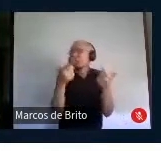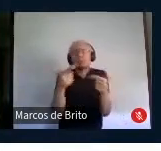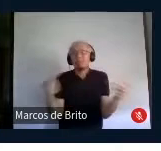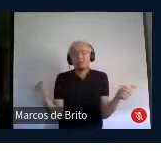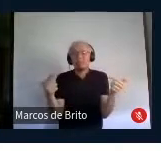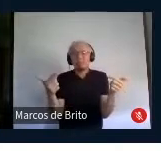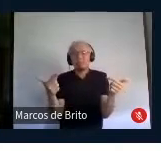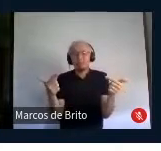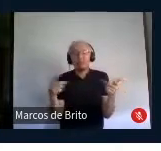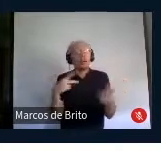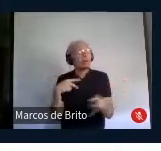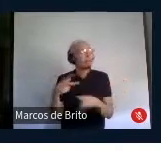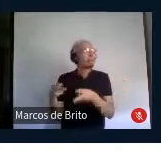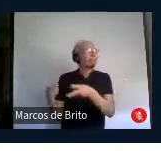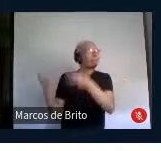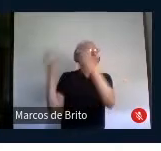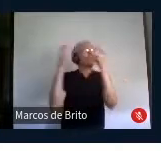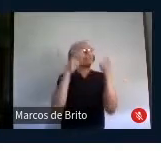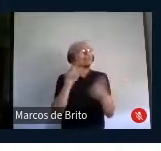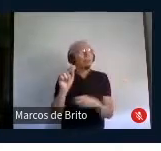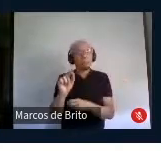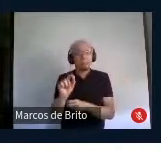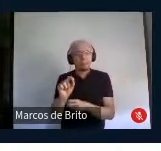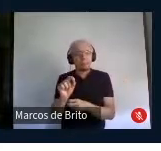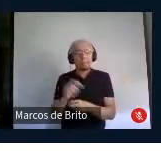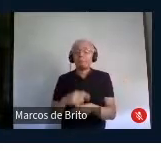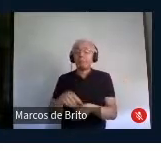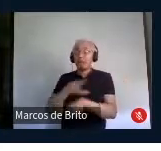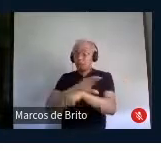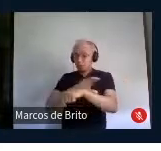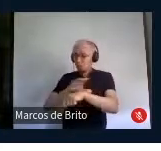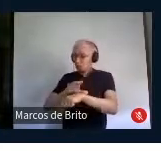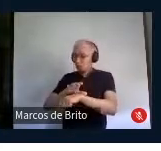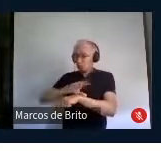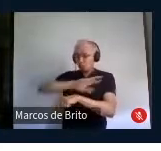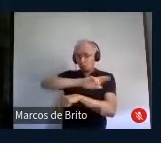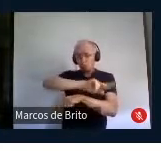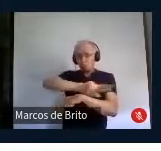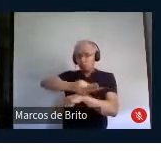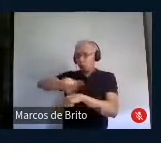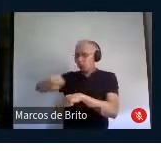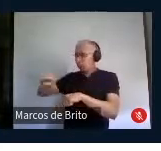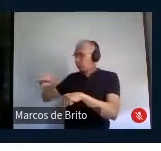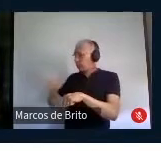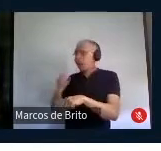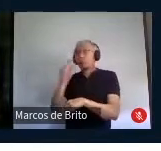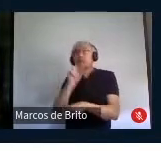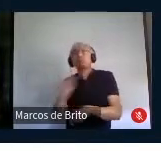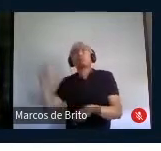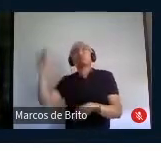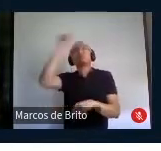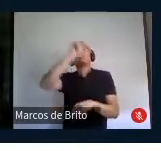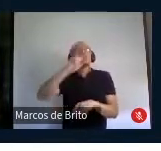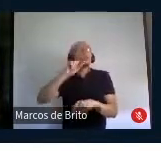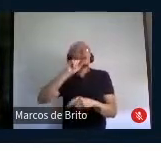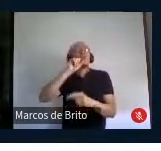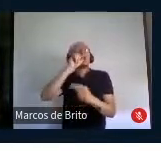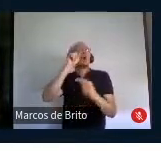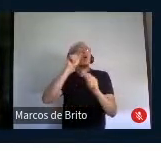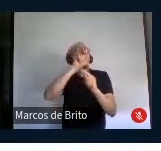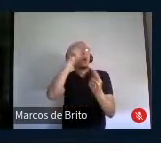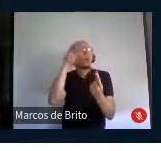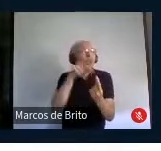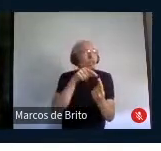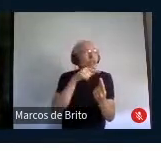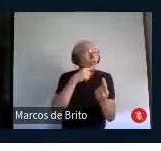verificamos aqui que esses cursos, eles não têm como objetivo o desenvolvimento das